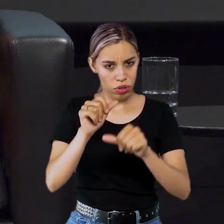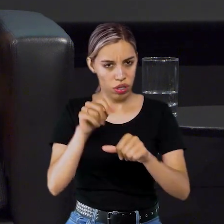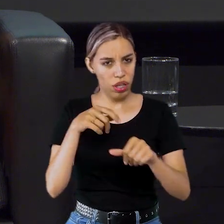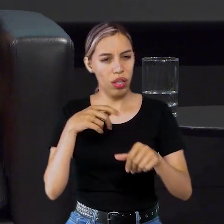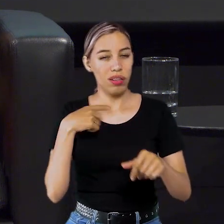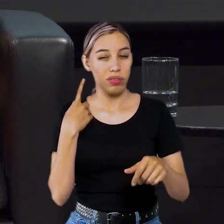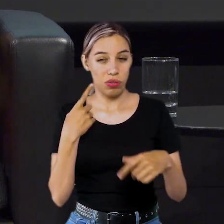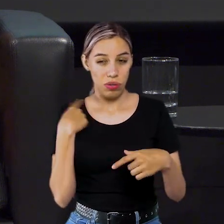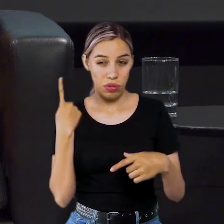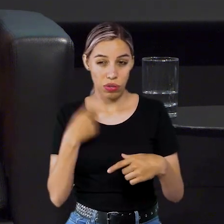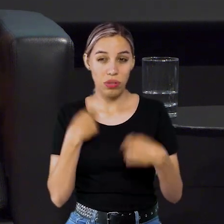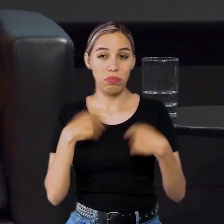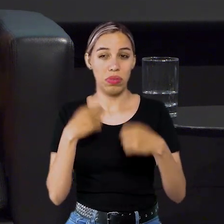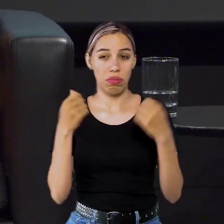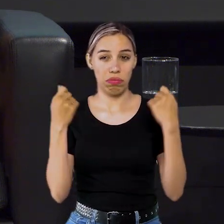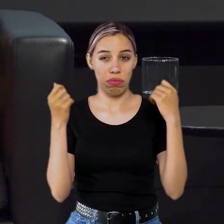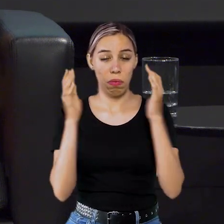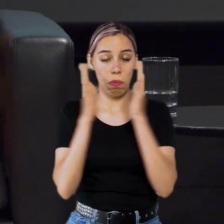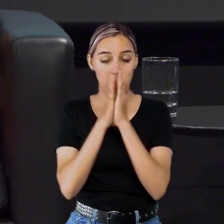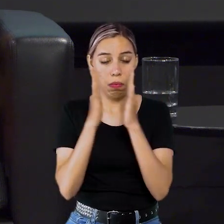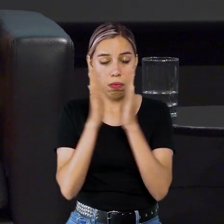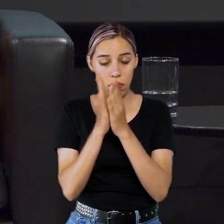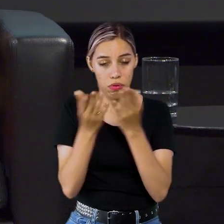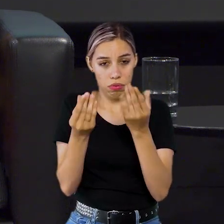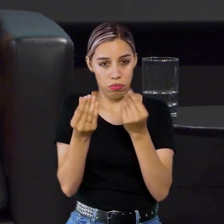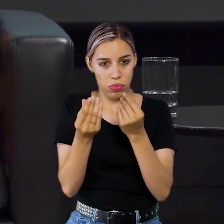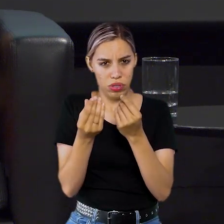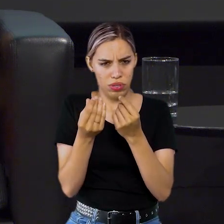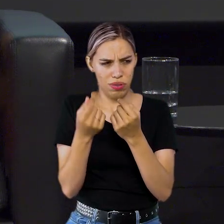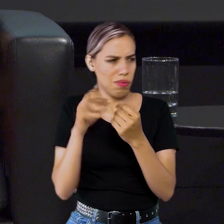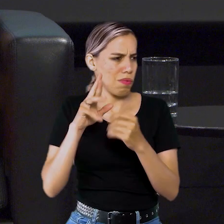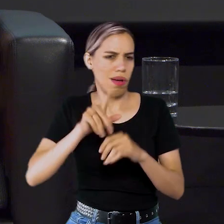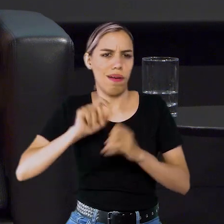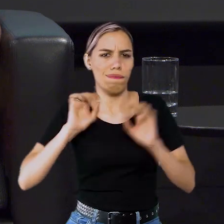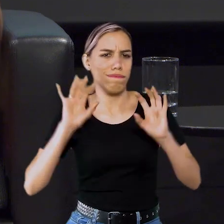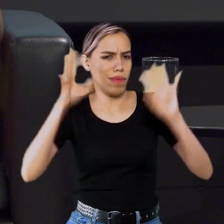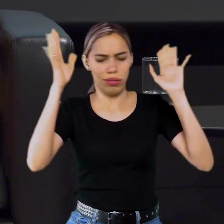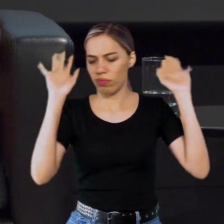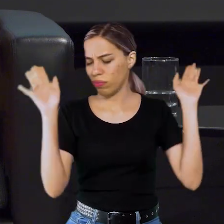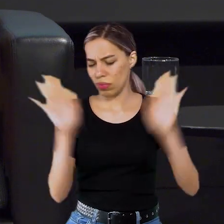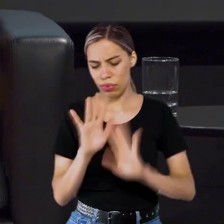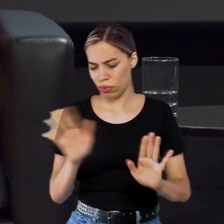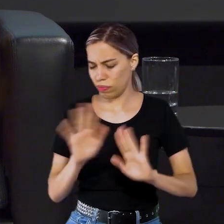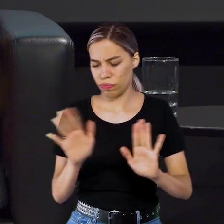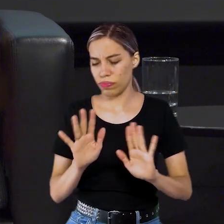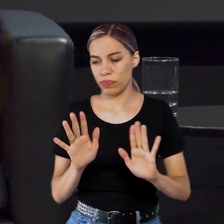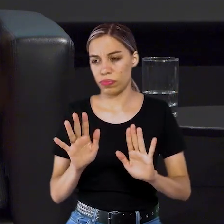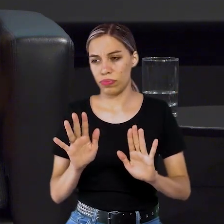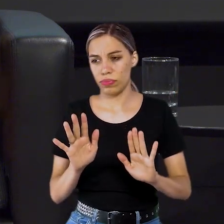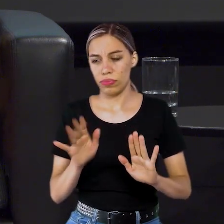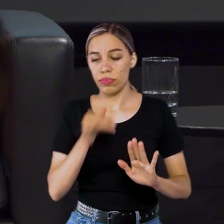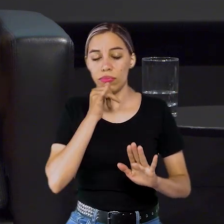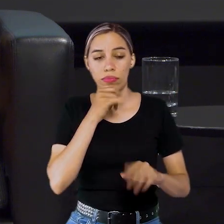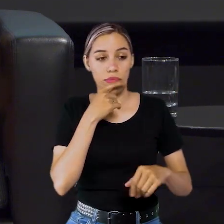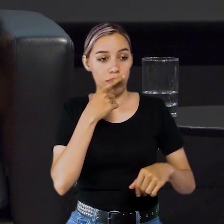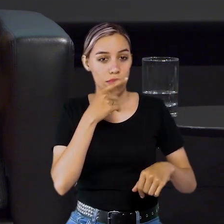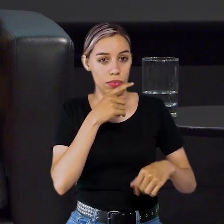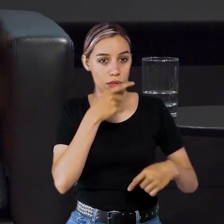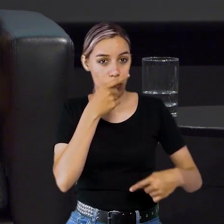fazer festa, porque as pessoas estão confundindo as coisas. O próprio movimento político virou